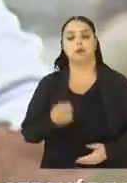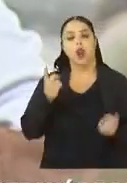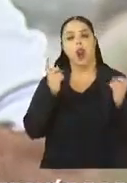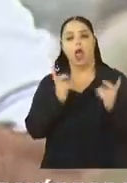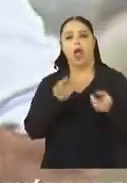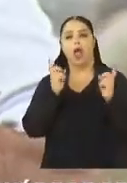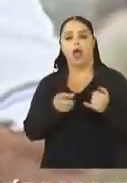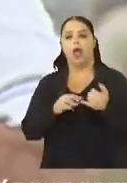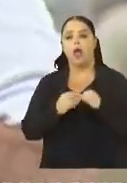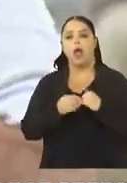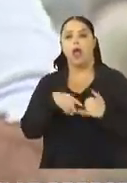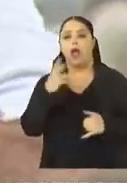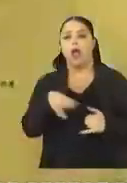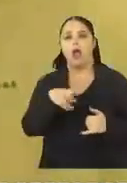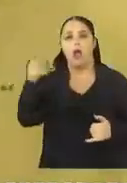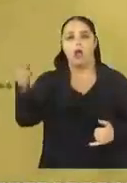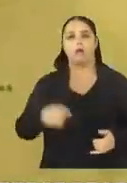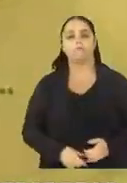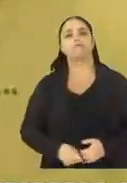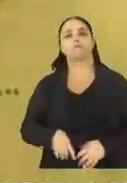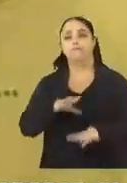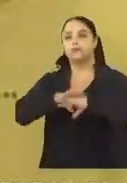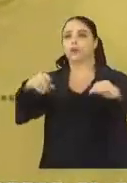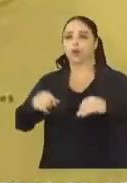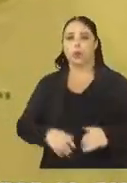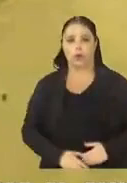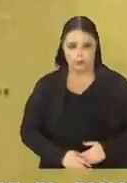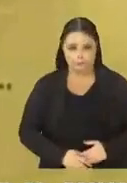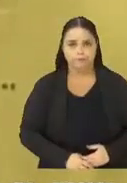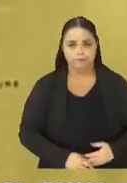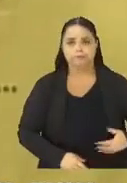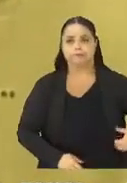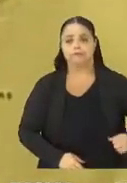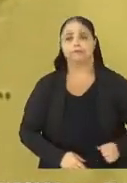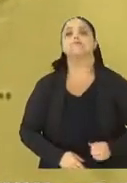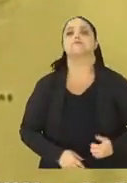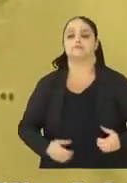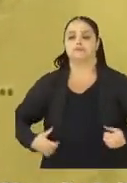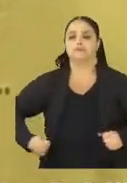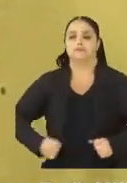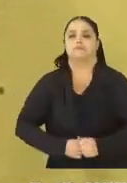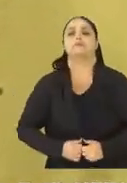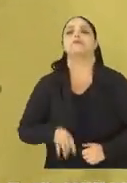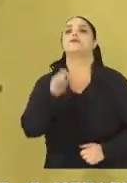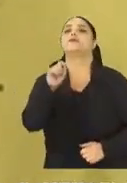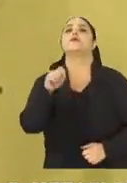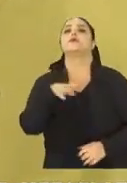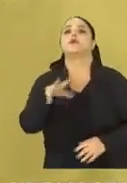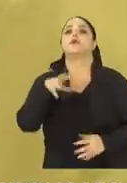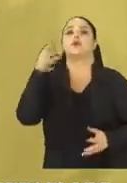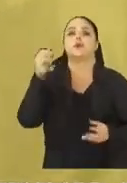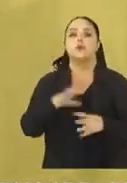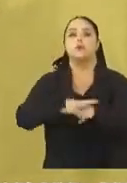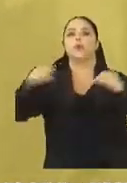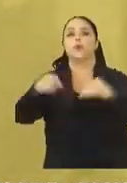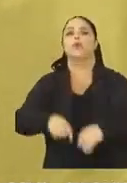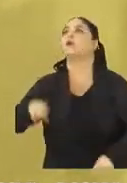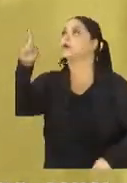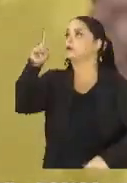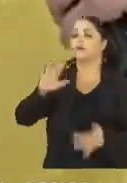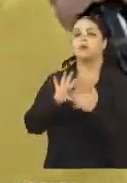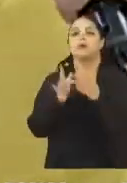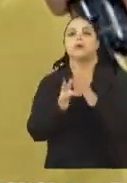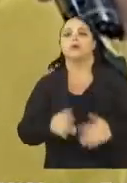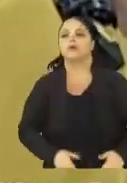eu vim de feijão mágico falando que cura senhor vou falar isso alguma vez filha não que cura quem é que cuida tem cura Jesus